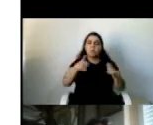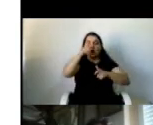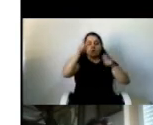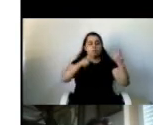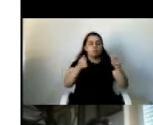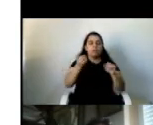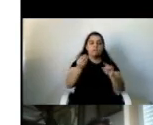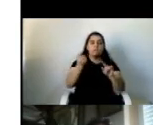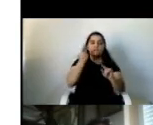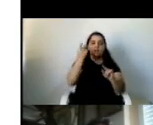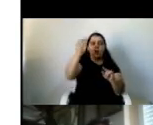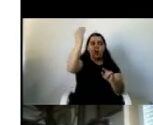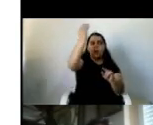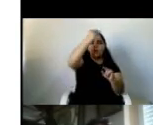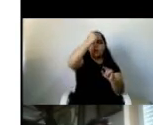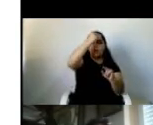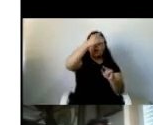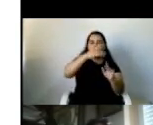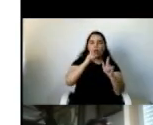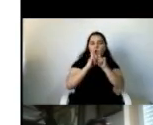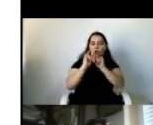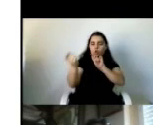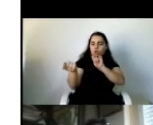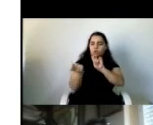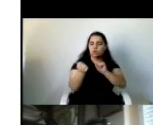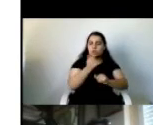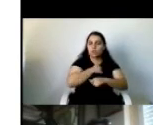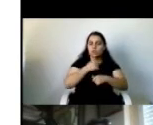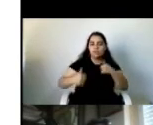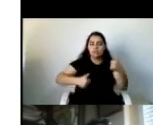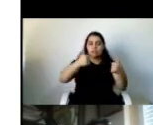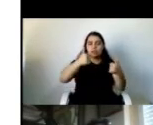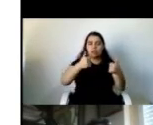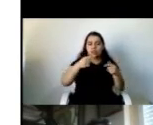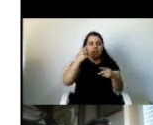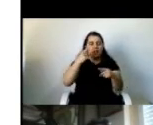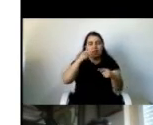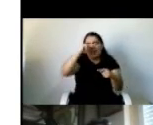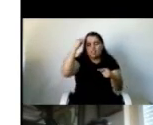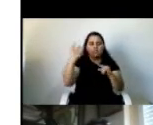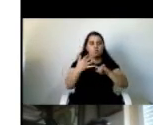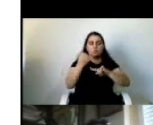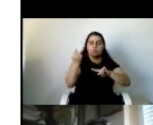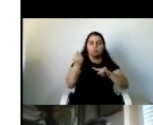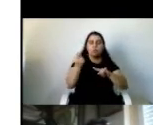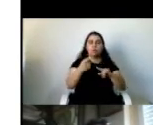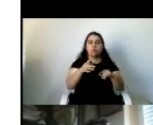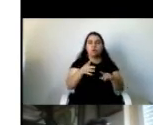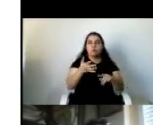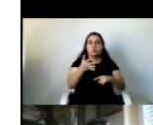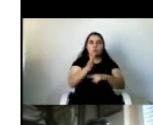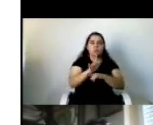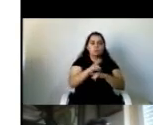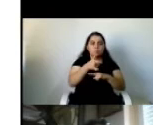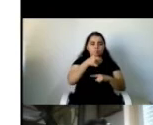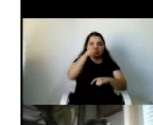muito difícil para elas poderem aceder. Uma pessoa que viva, por exemplo, isto era um caso de pessoas que viviam em Bragança